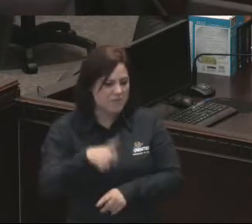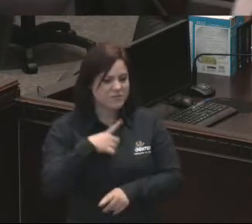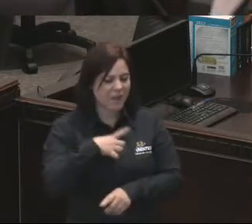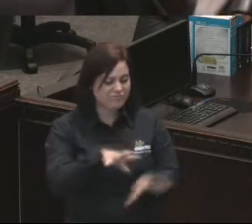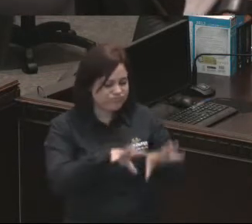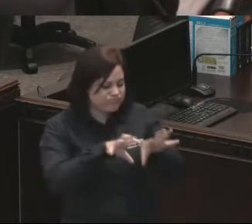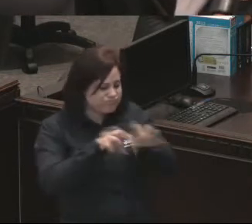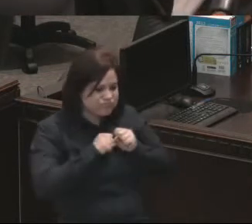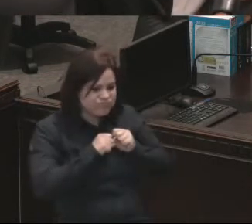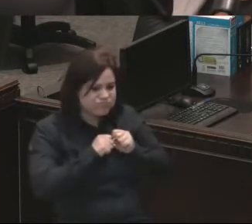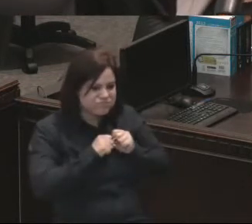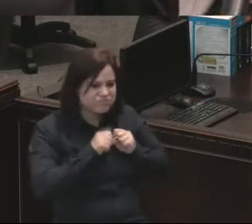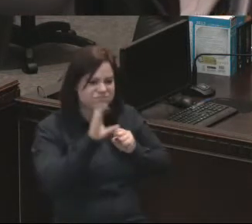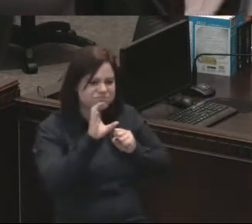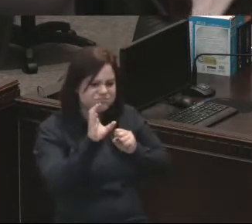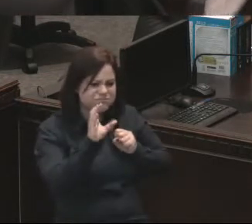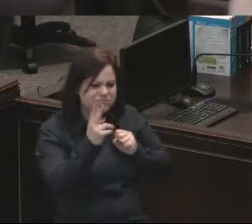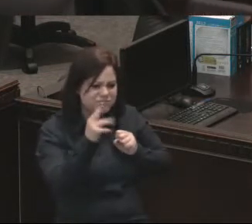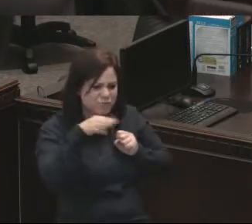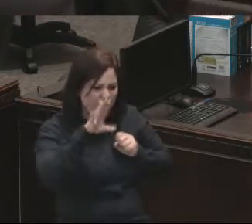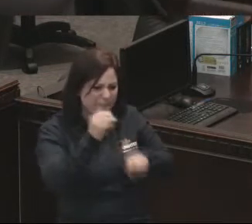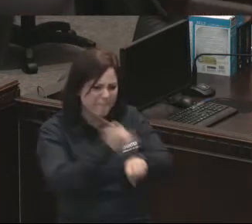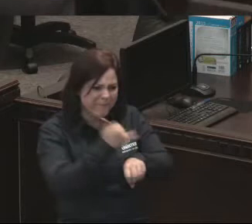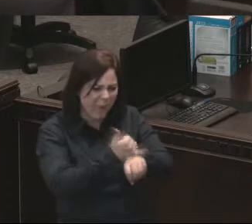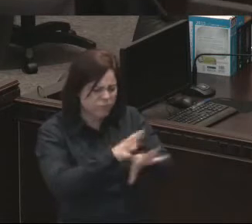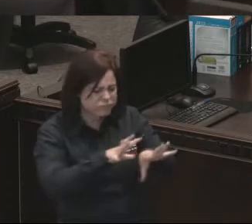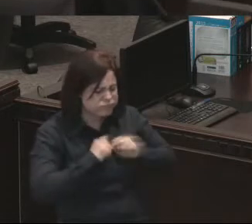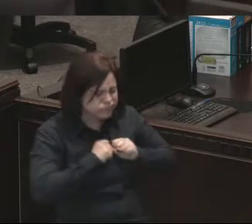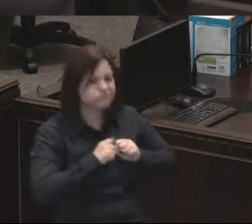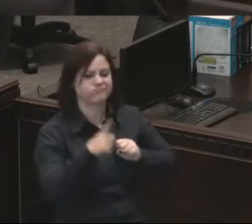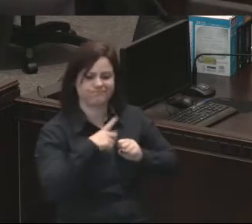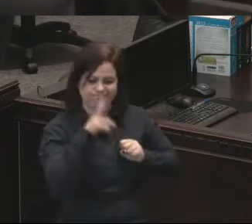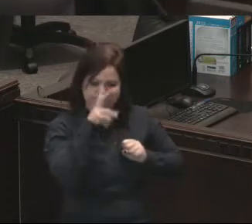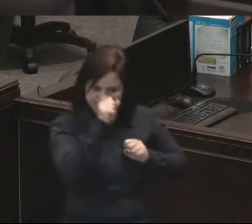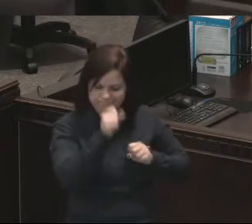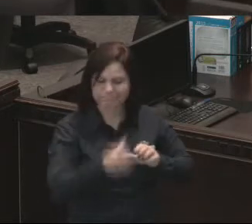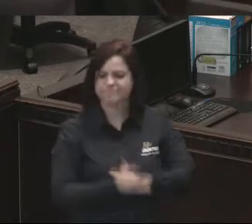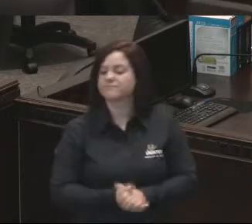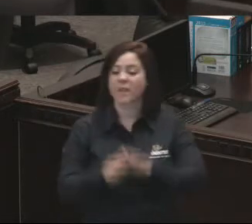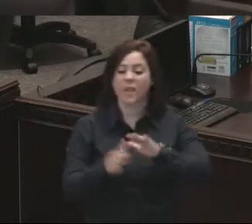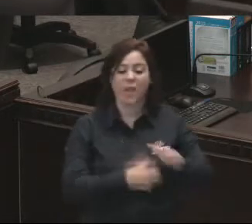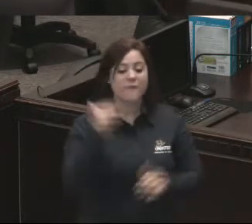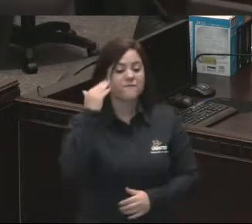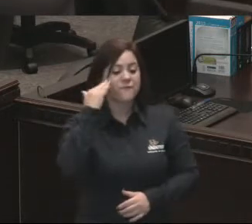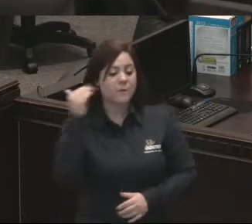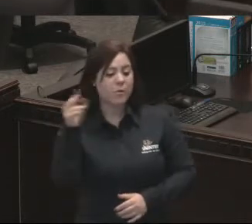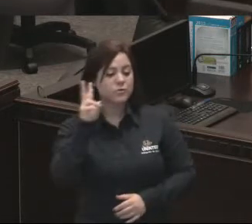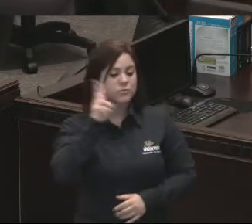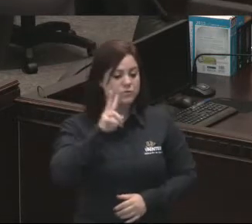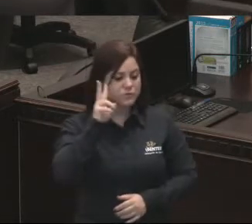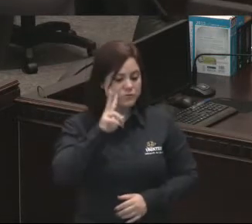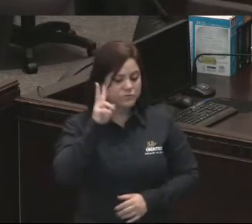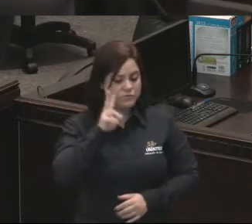são filtradores, eles acumulam muito essas substâncias. A gente tem o caso famoso de Minamata, né, onde